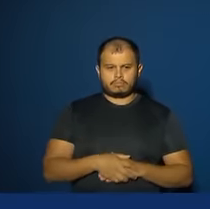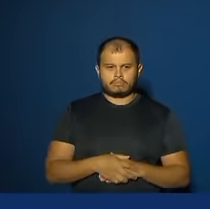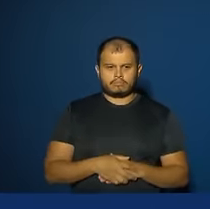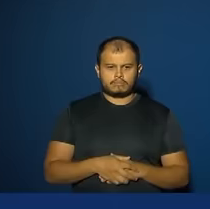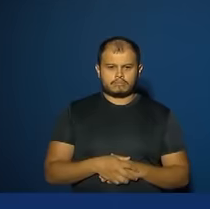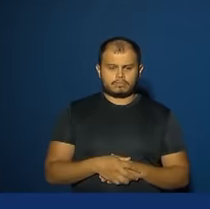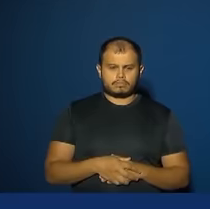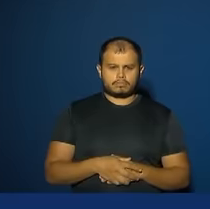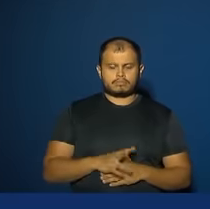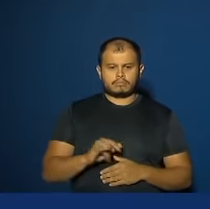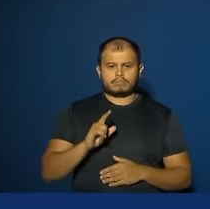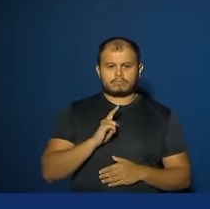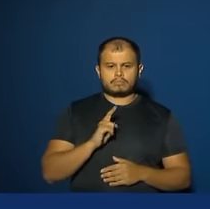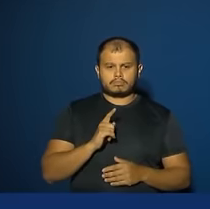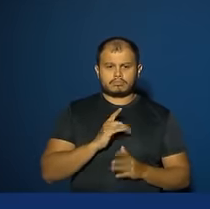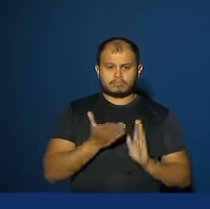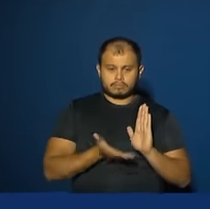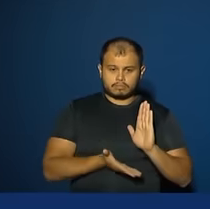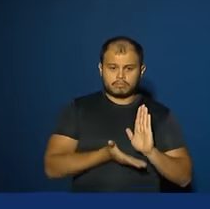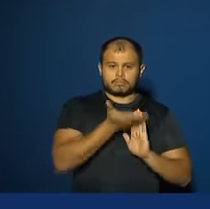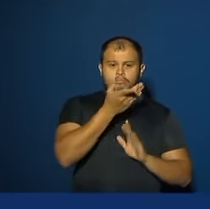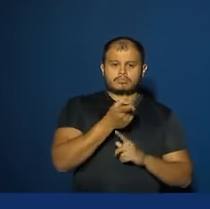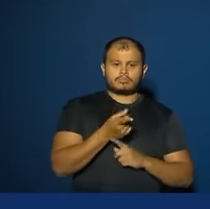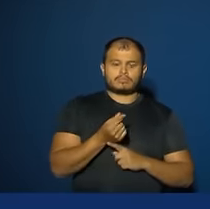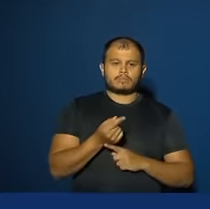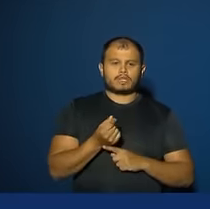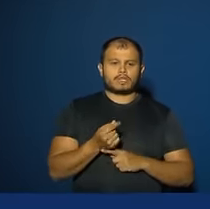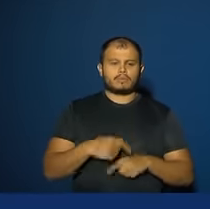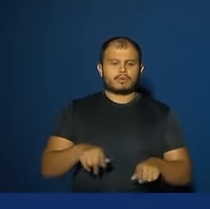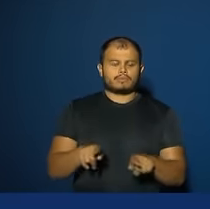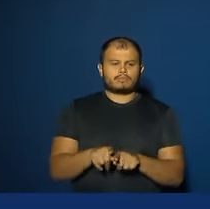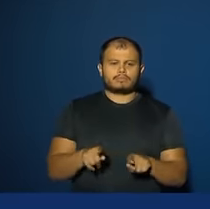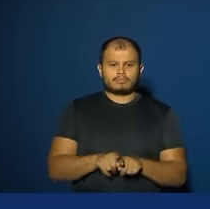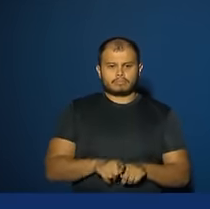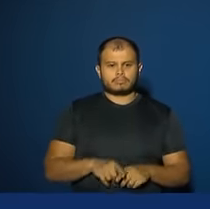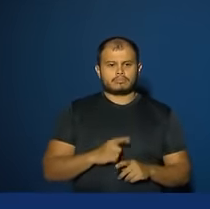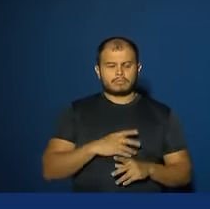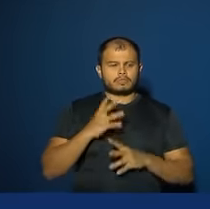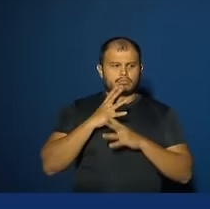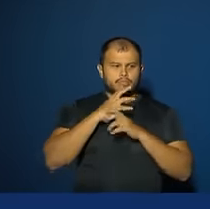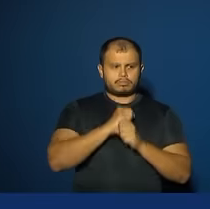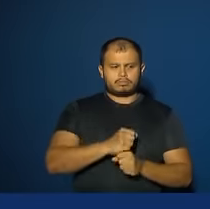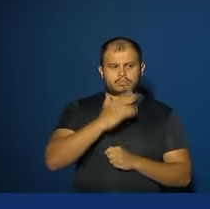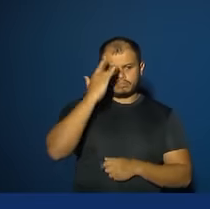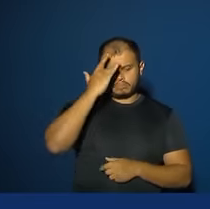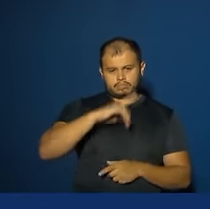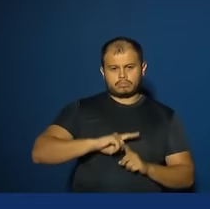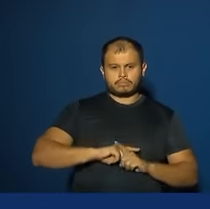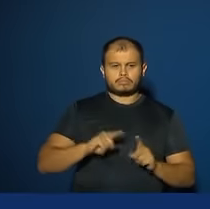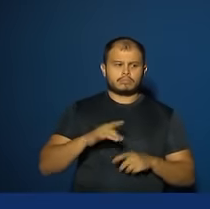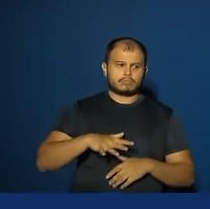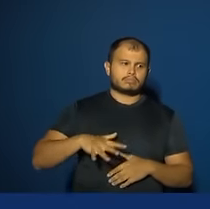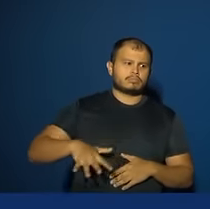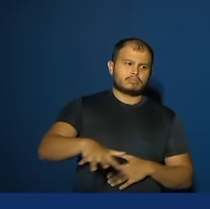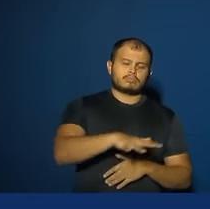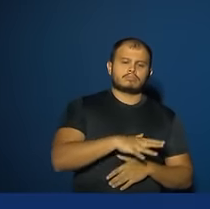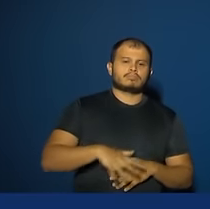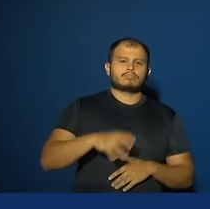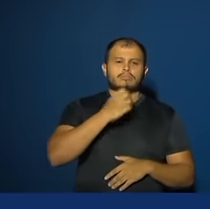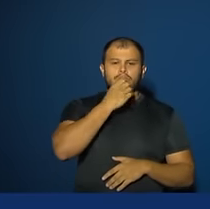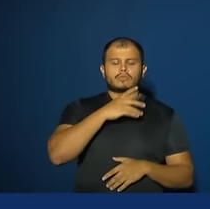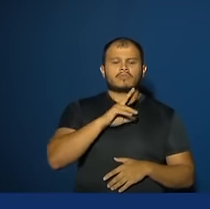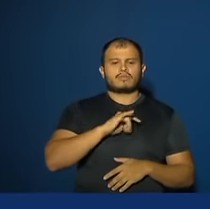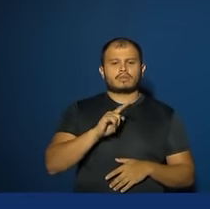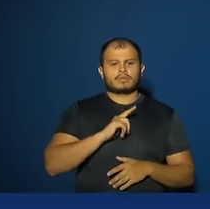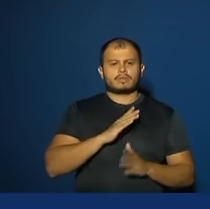áreas terá sim aumento de carga tributária, terá sim aumento de preço. No geral, eu ainda não fiz esse cálculo, não sei, mas setorialmente, em alguns casos, nós